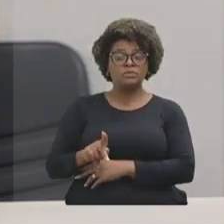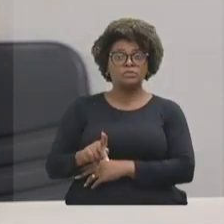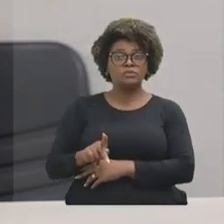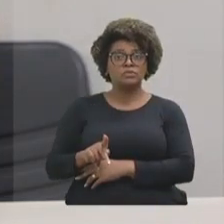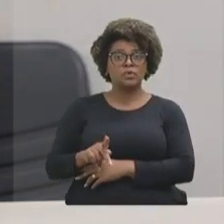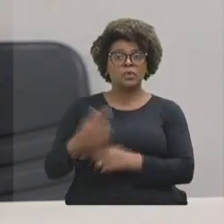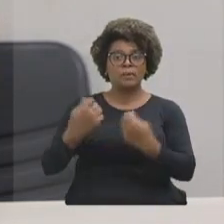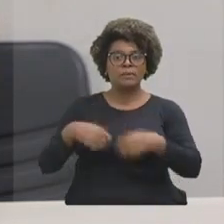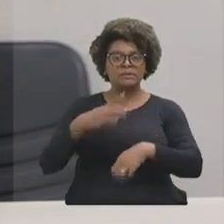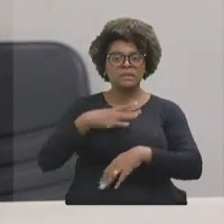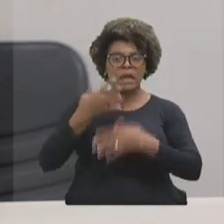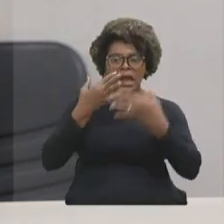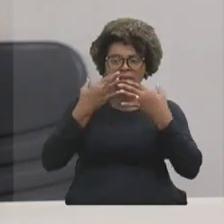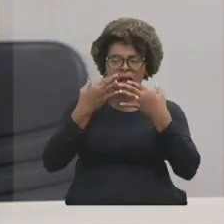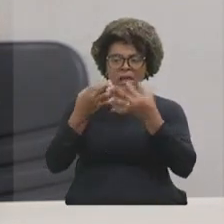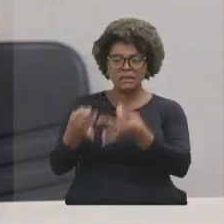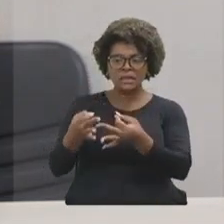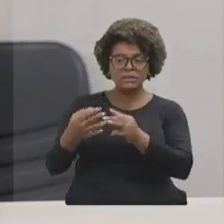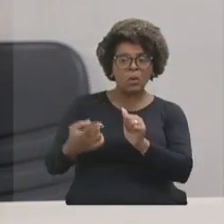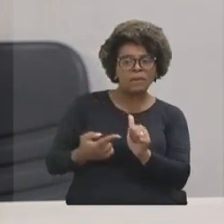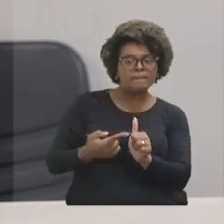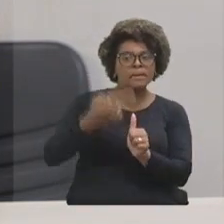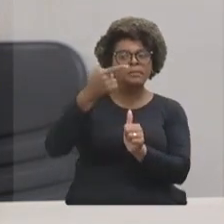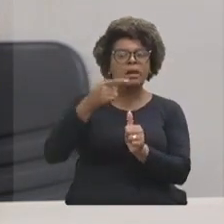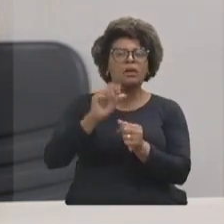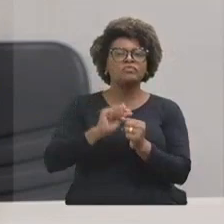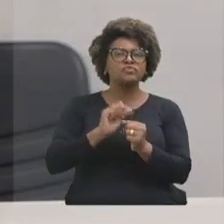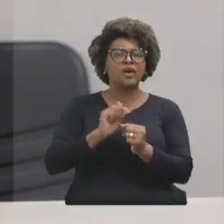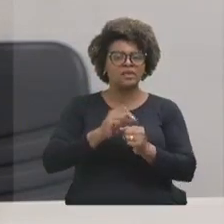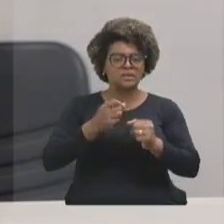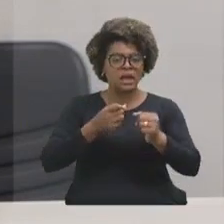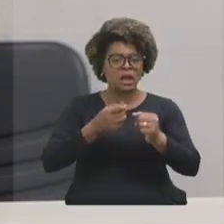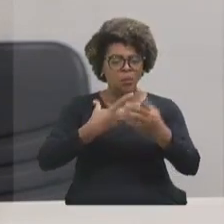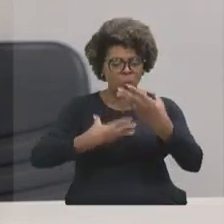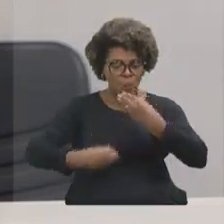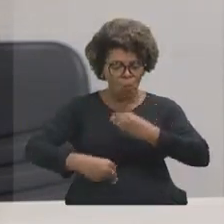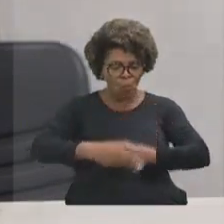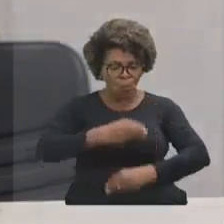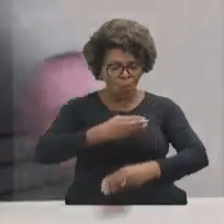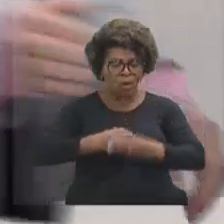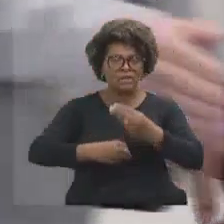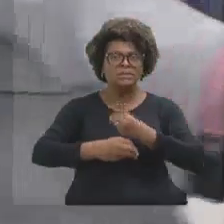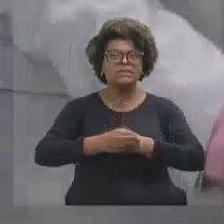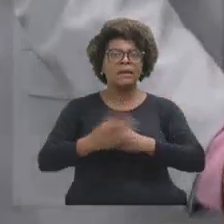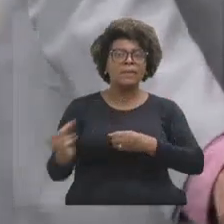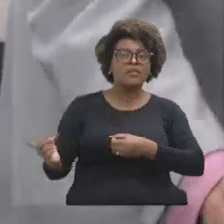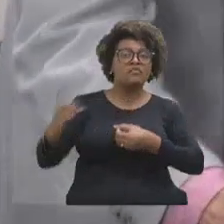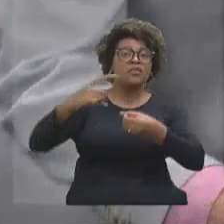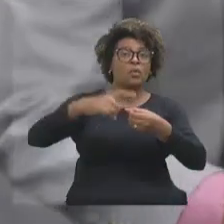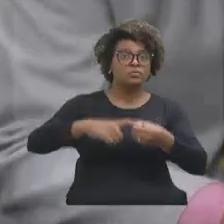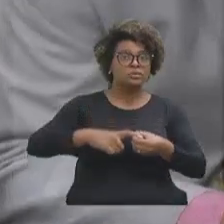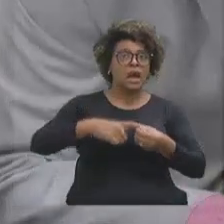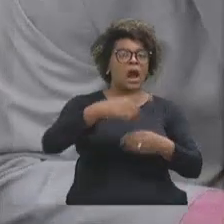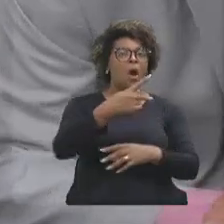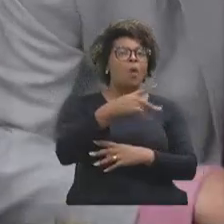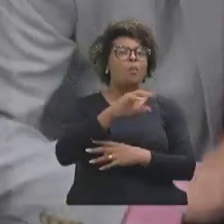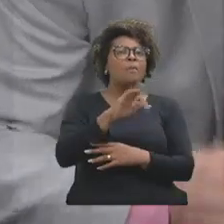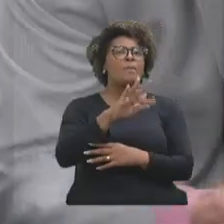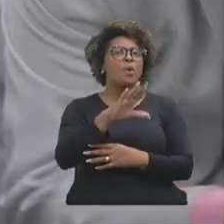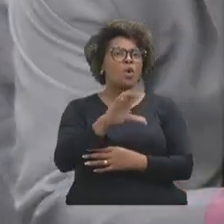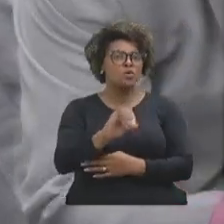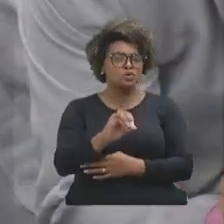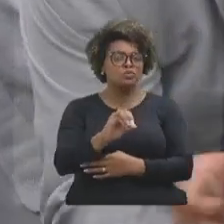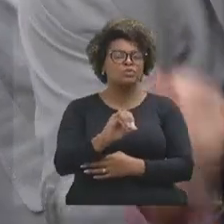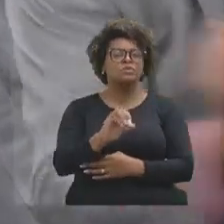da atenção primária vai poder fazer o seu exame a sua consulta e poder voltar ao posto de saúde para acabar o seu tratamento